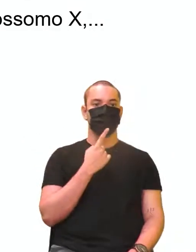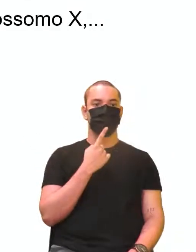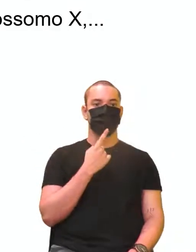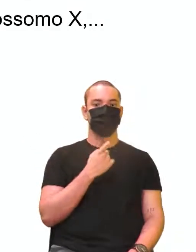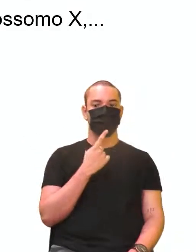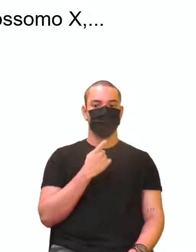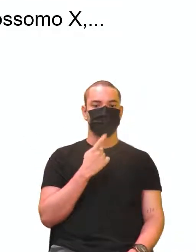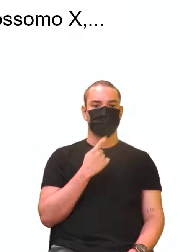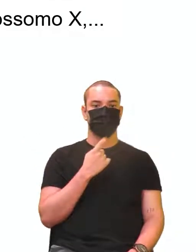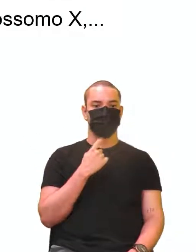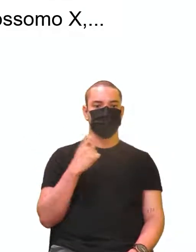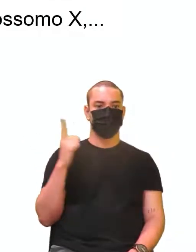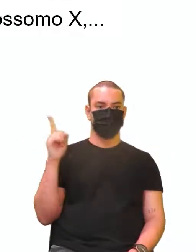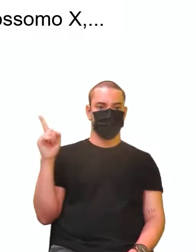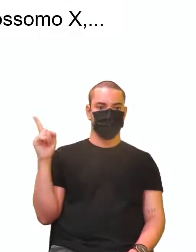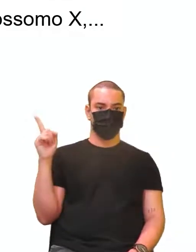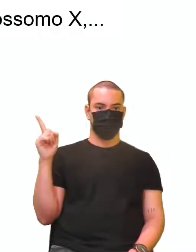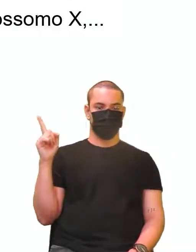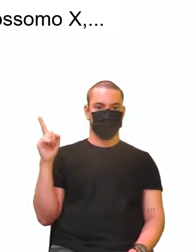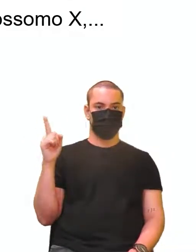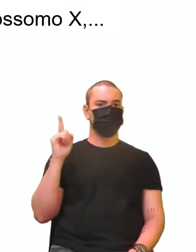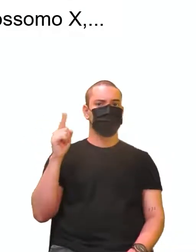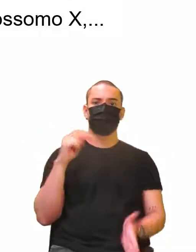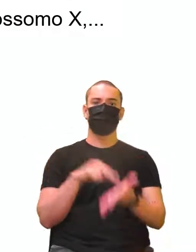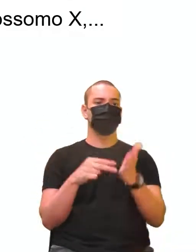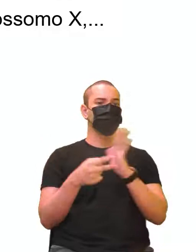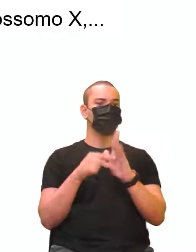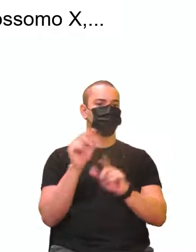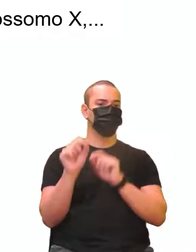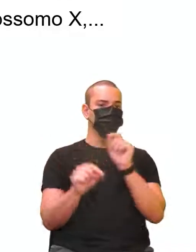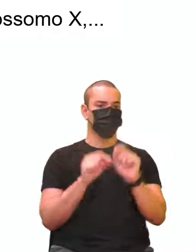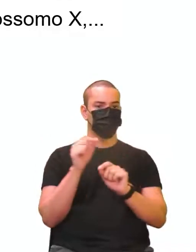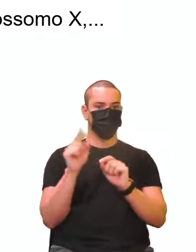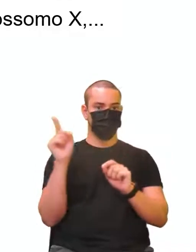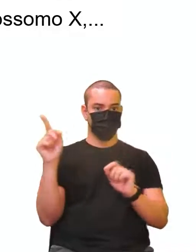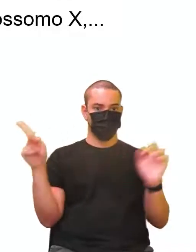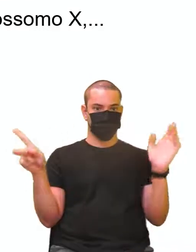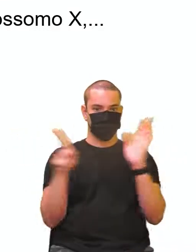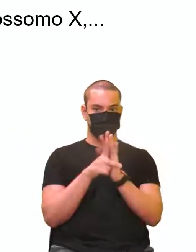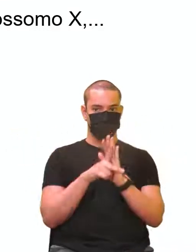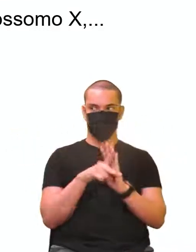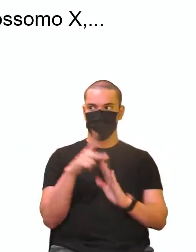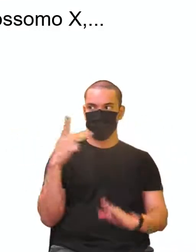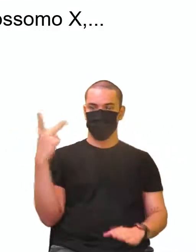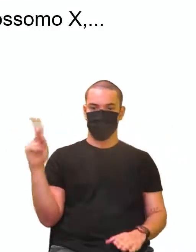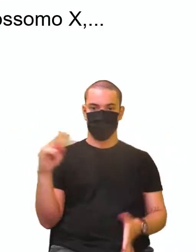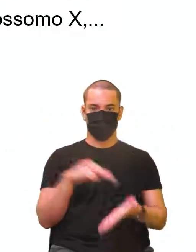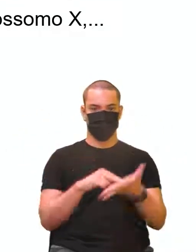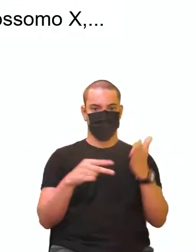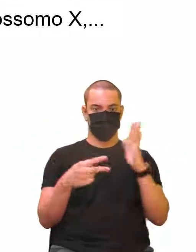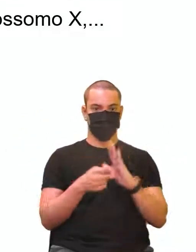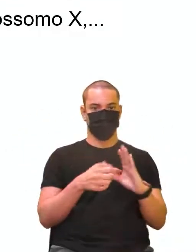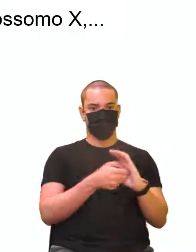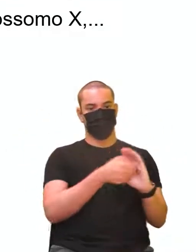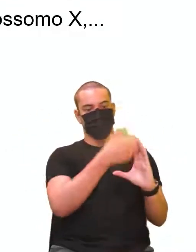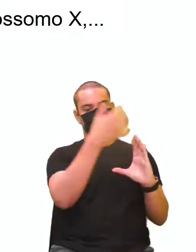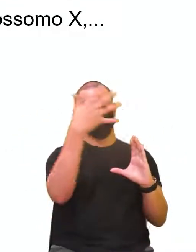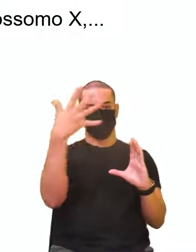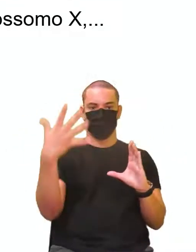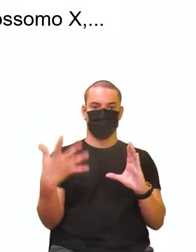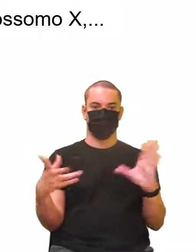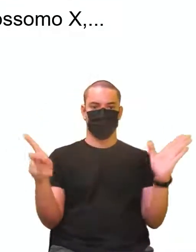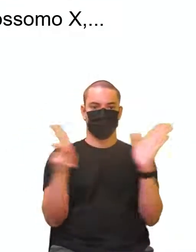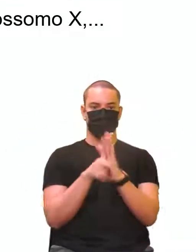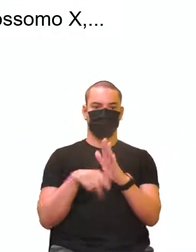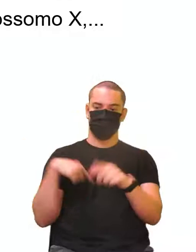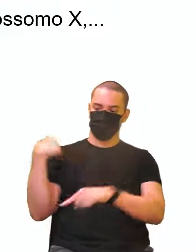tá vendo? E esses genes que estão aqui, eles vão corresponder à herança, chamada